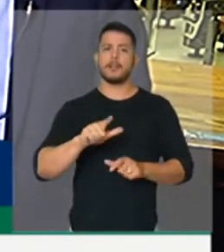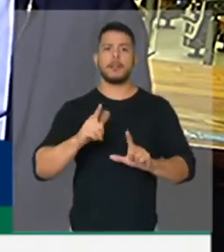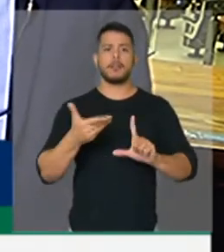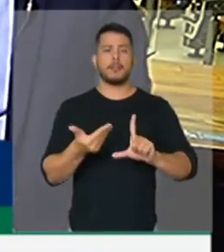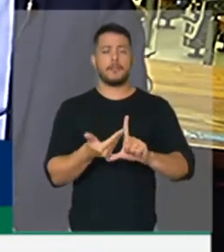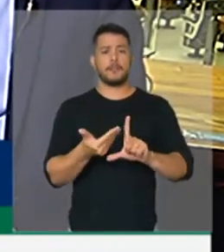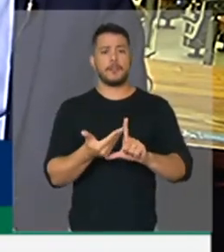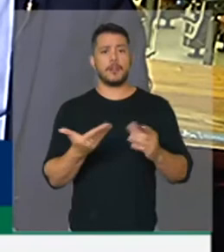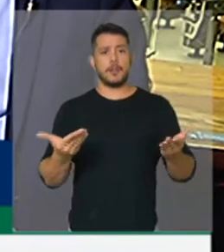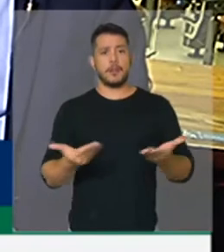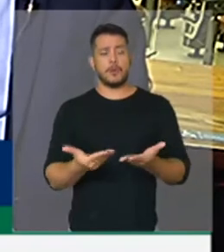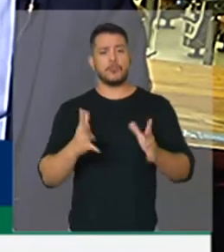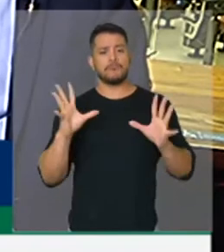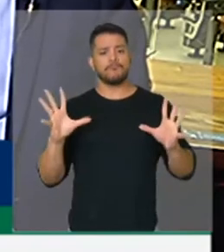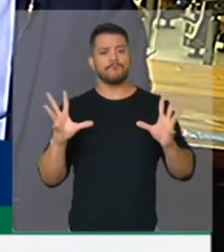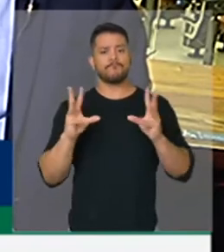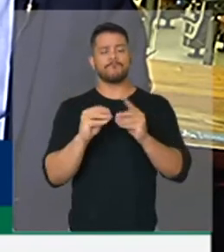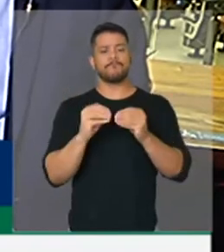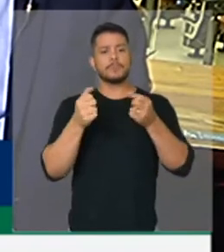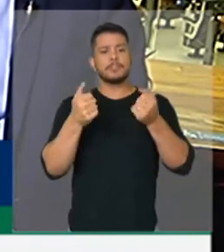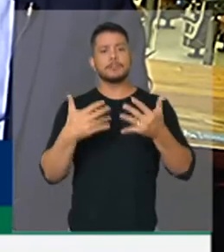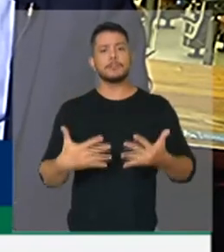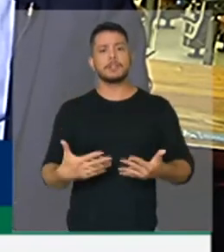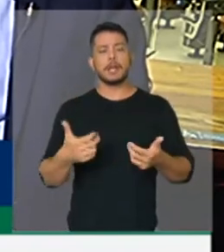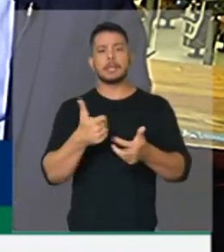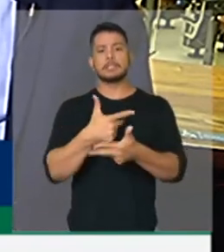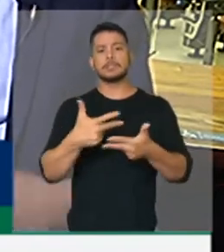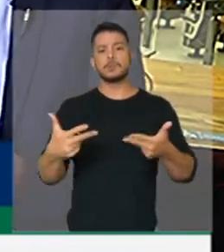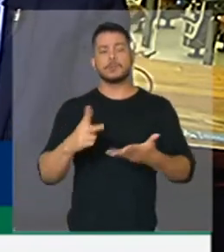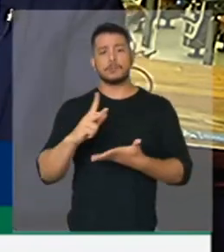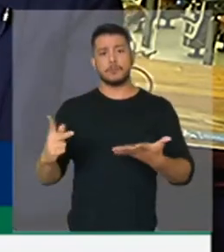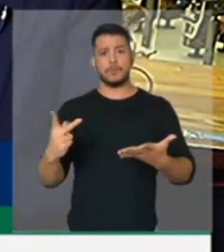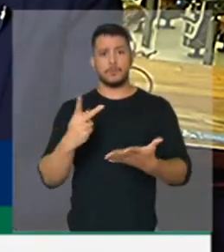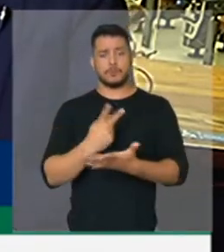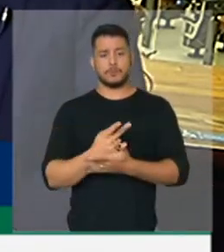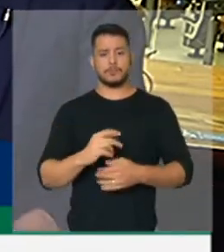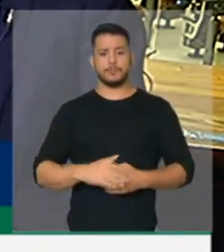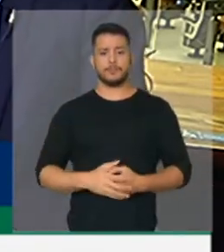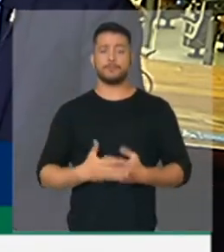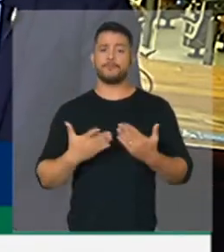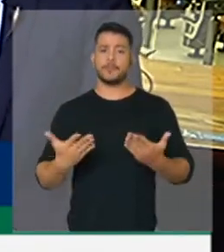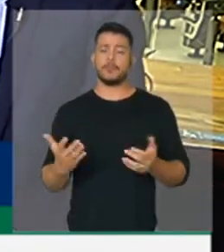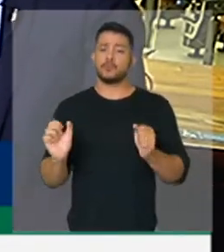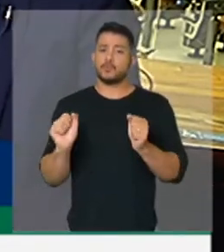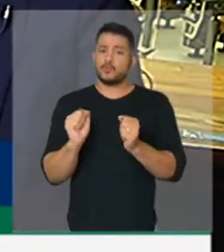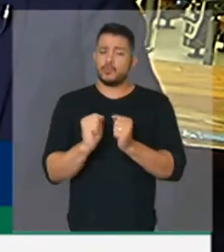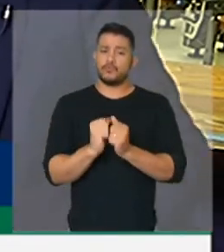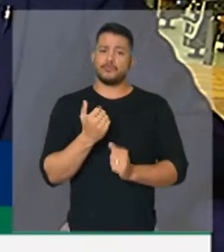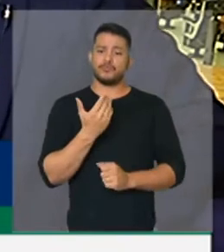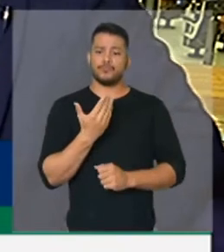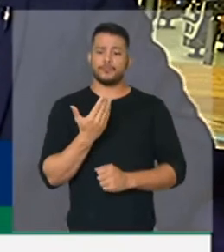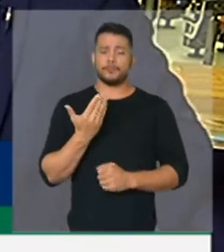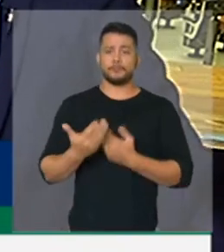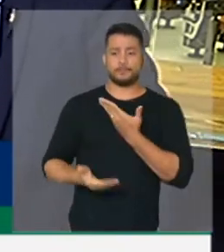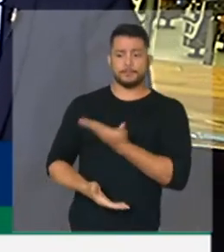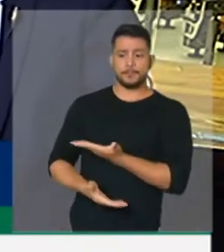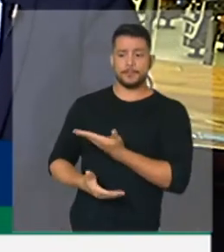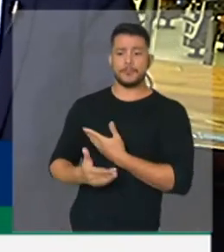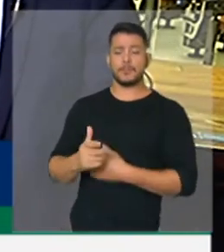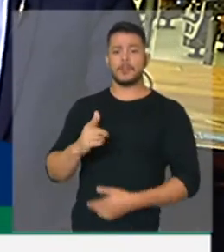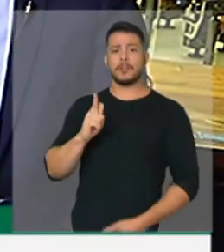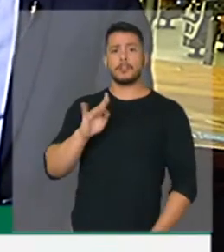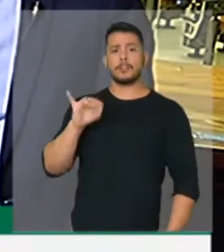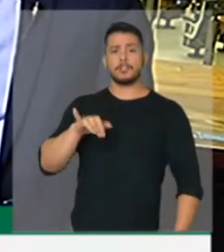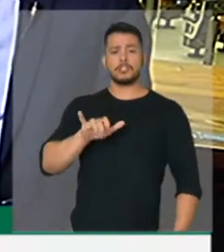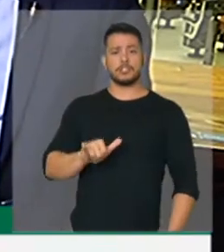vai trazer um resumo do dia, resumo do que os deputados fizeram por aqui comigo, a jornalista Dini Moraes. Oi, Dini, muito boa noite a você. Boa noite,